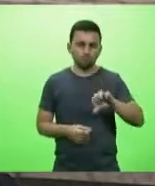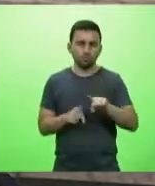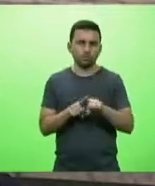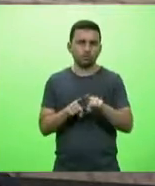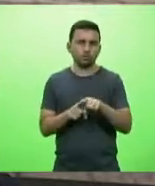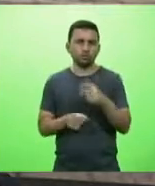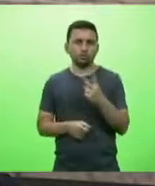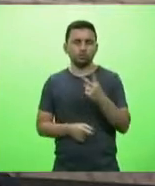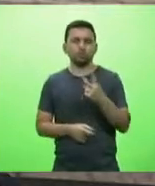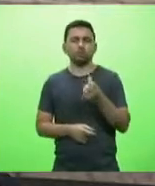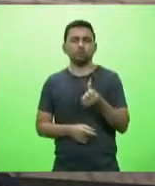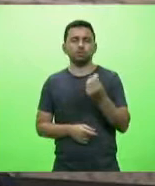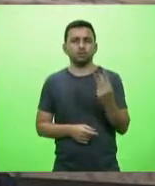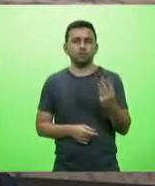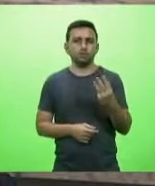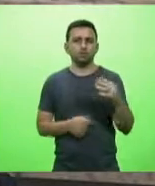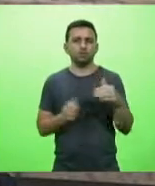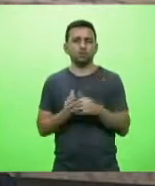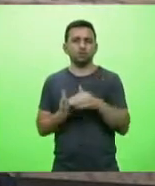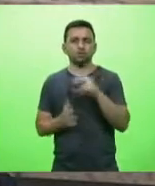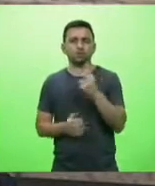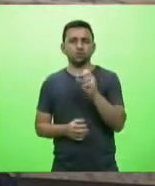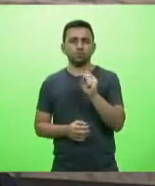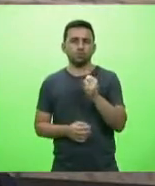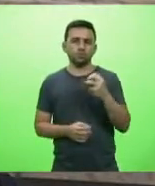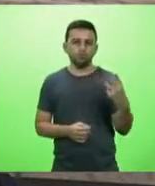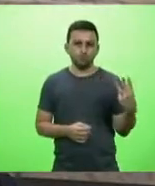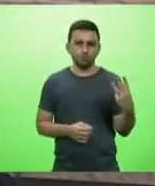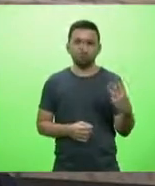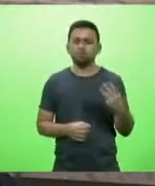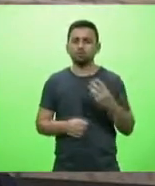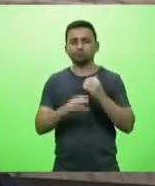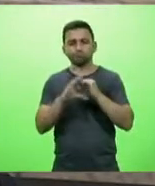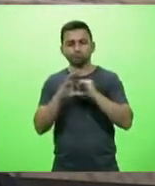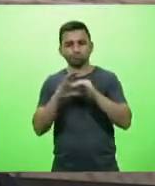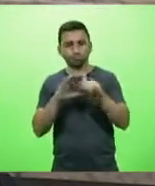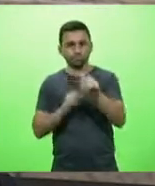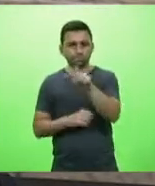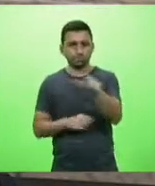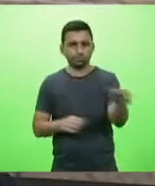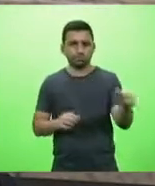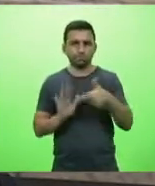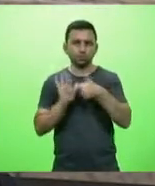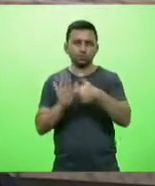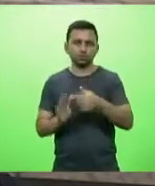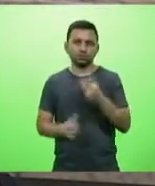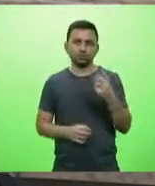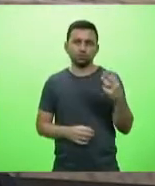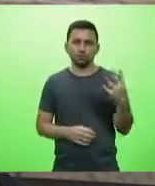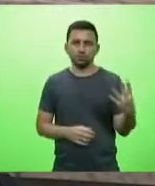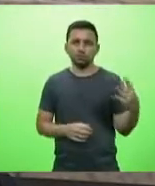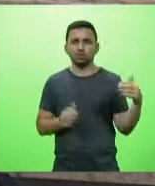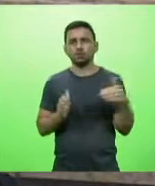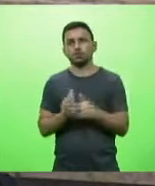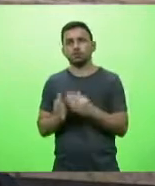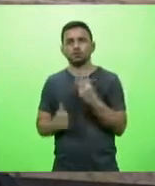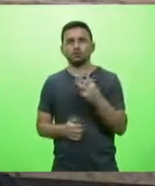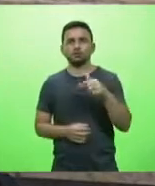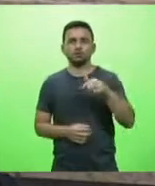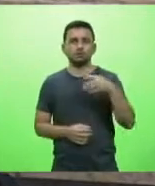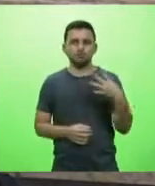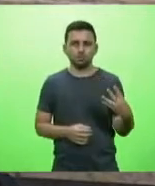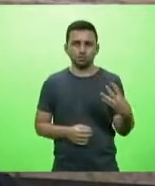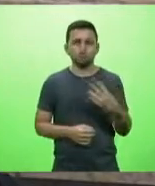263 a 282/2021. E comunicou que encaminhará aos destinatários as indicações números 334 a